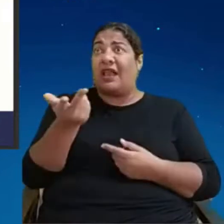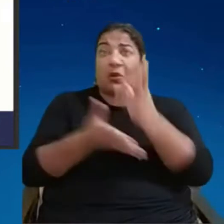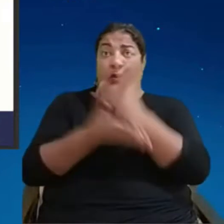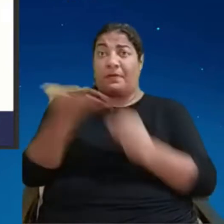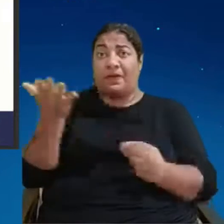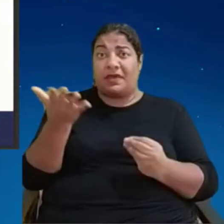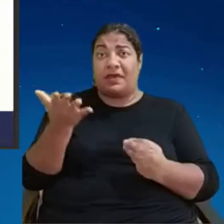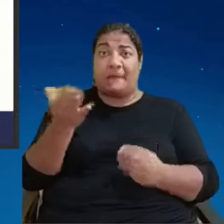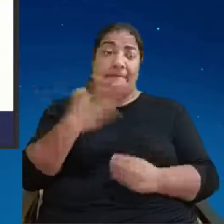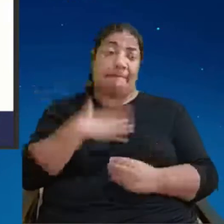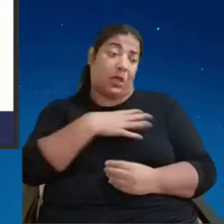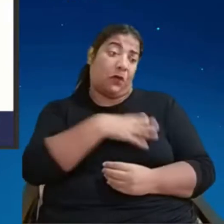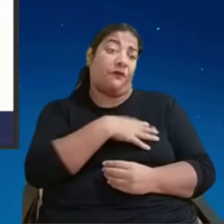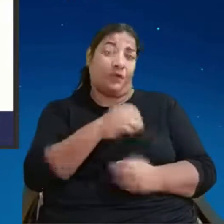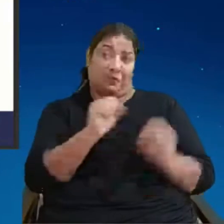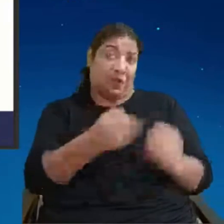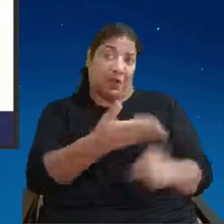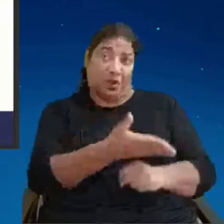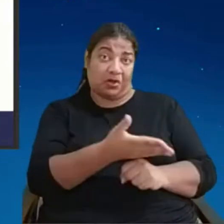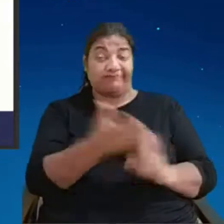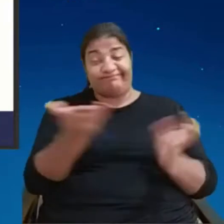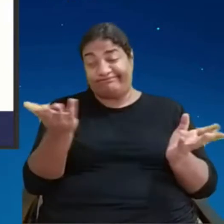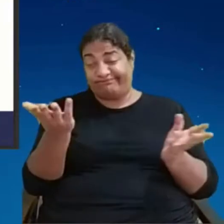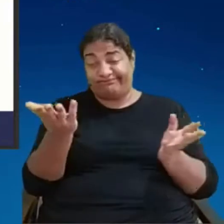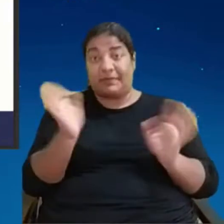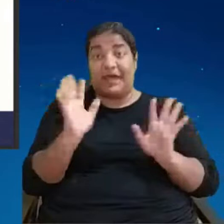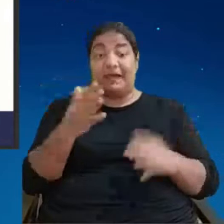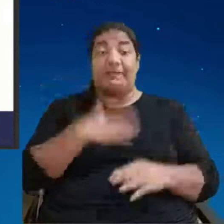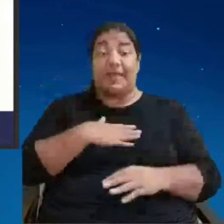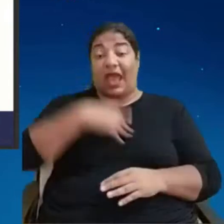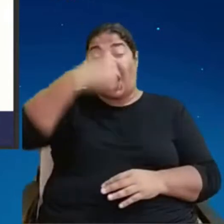está aí. Mas a minha atitude frente à